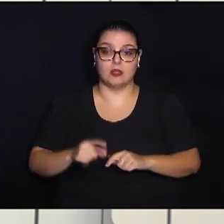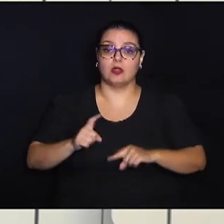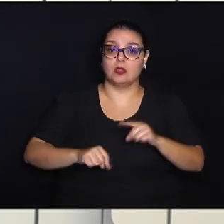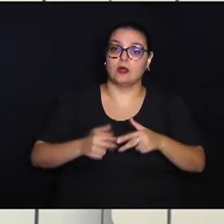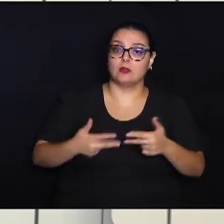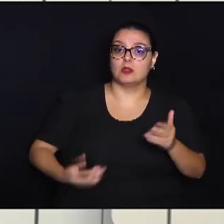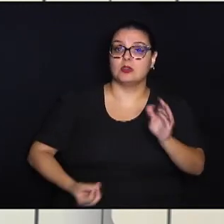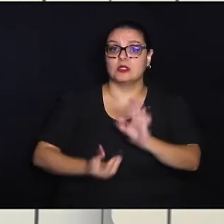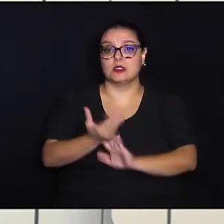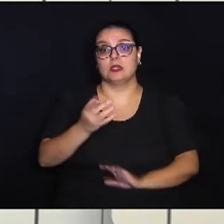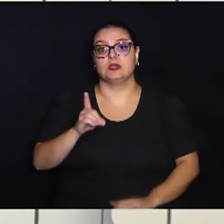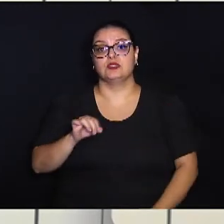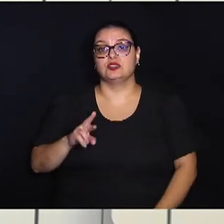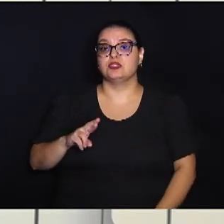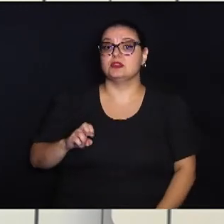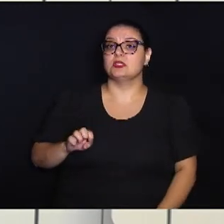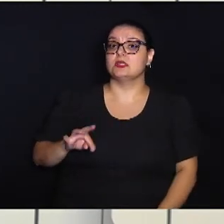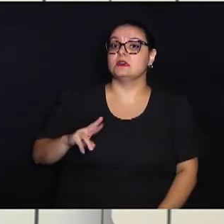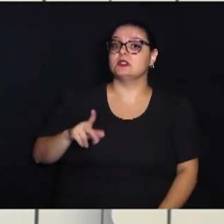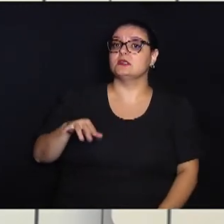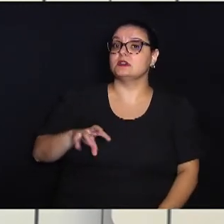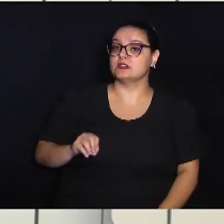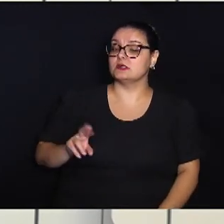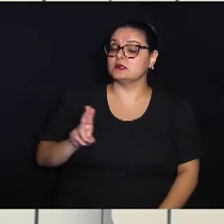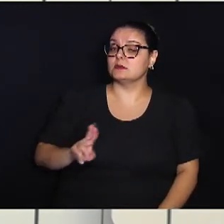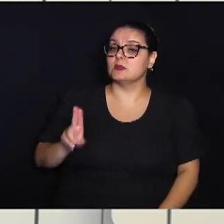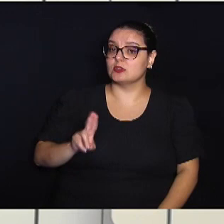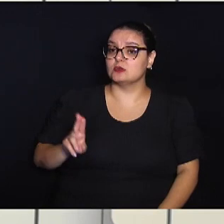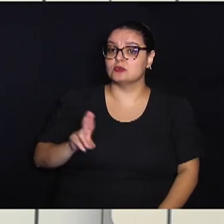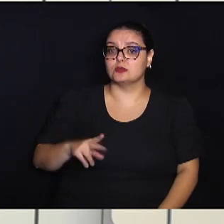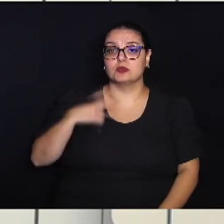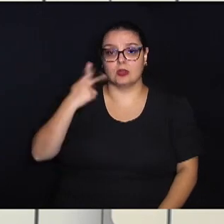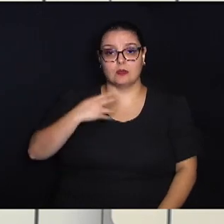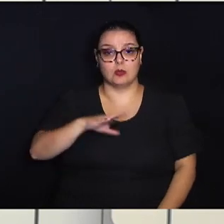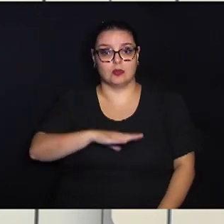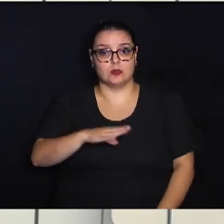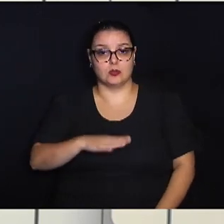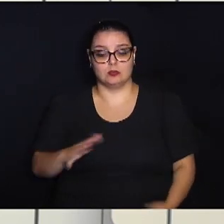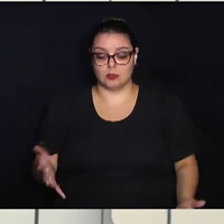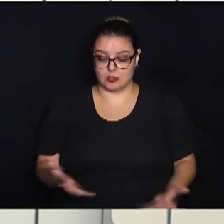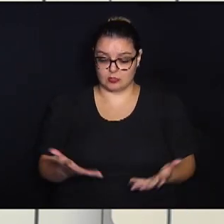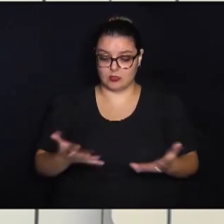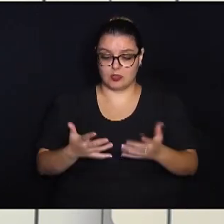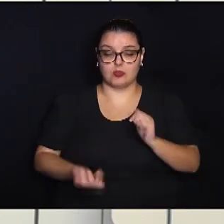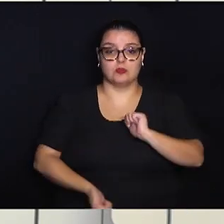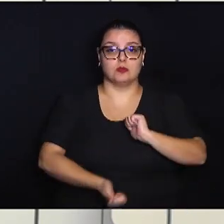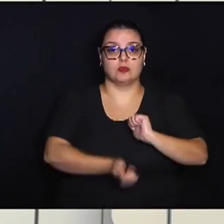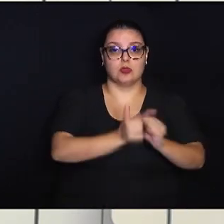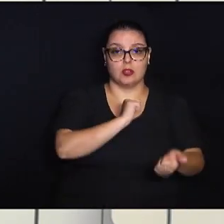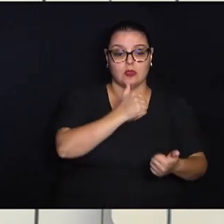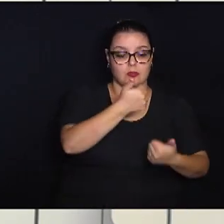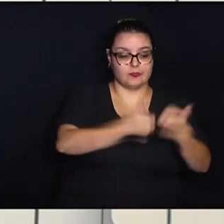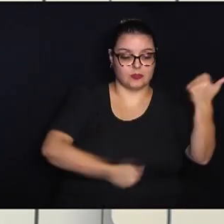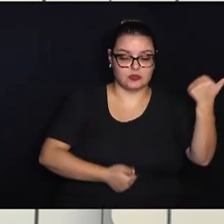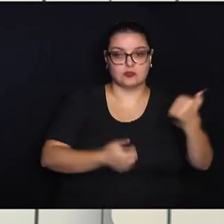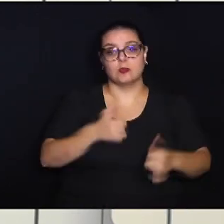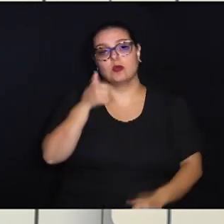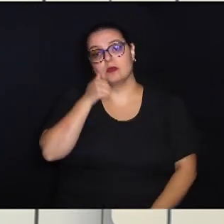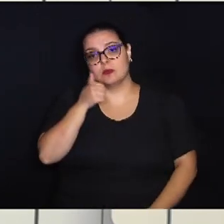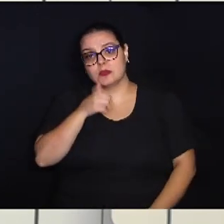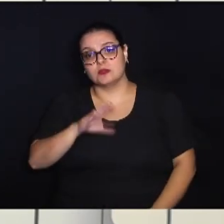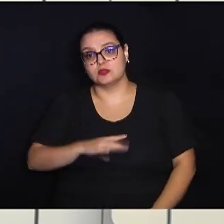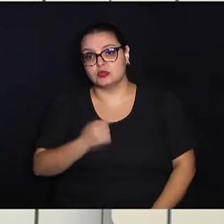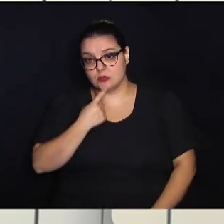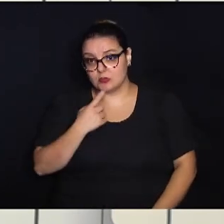cria diretrizes para a implantação da política municipal de incentivo ao futebol feminino em Campinas.